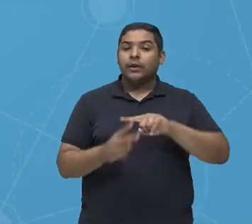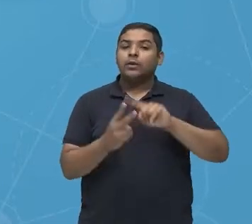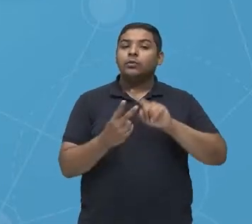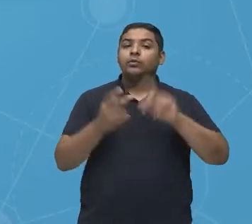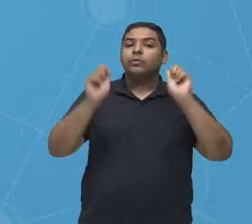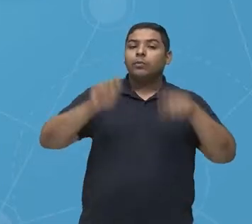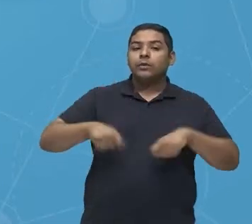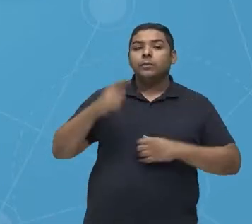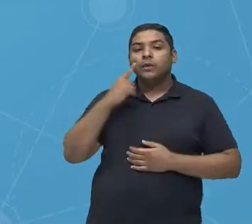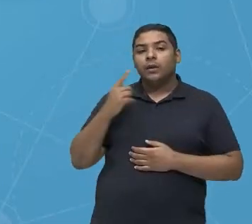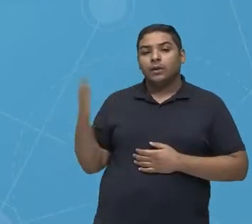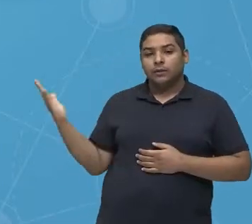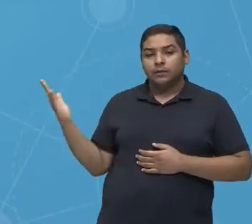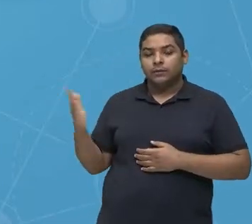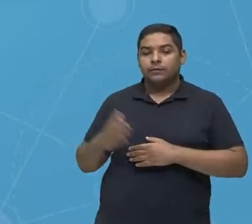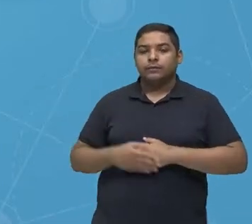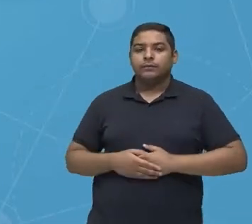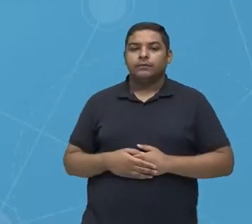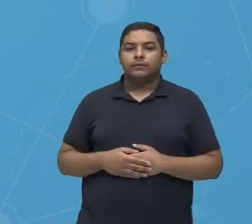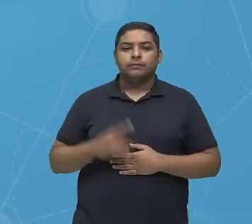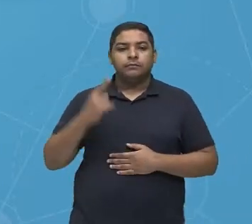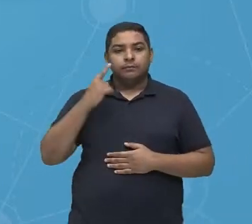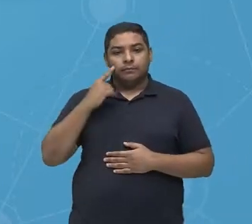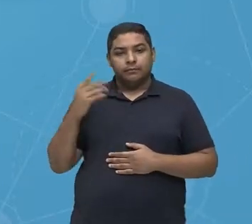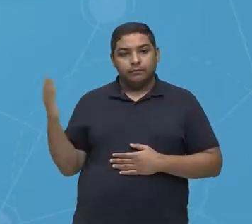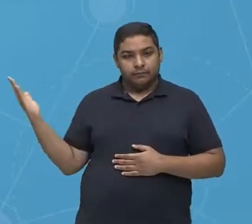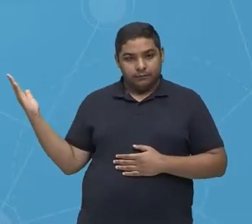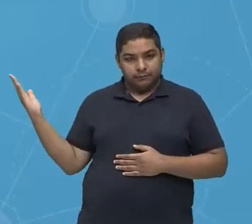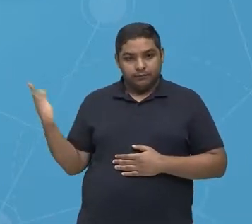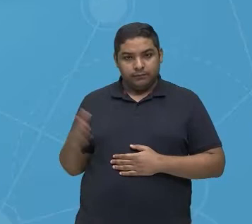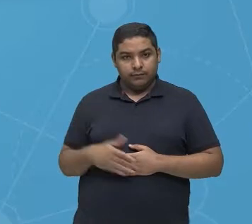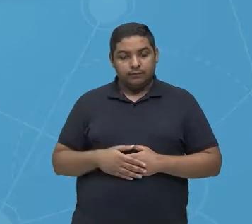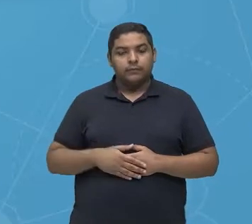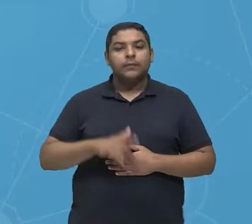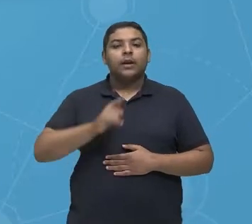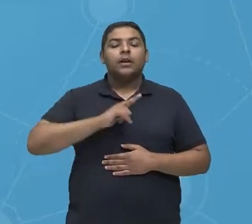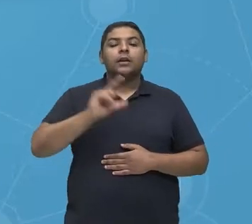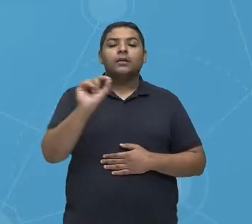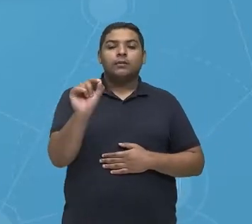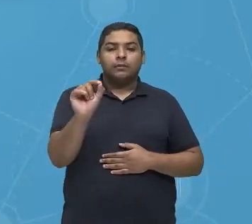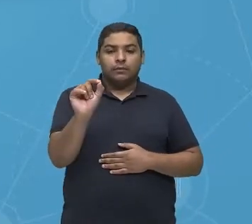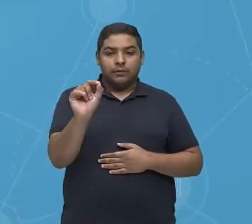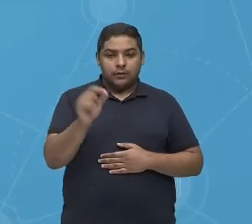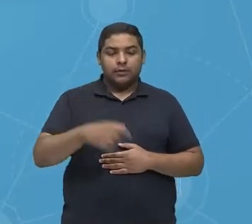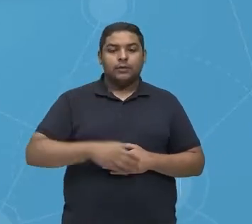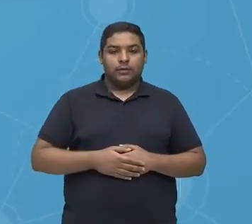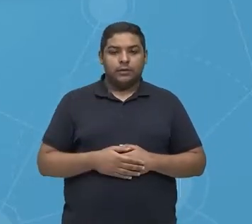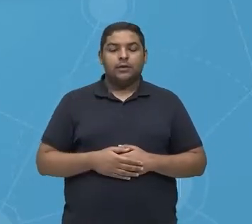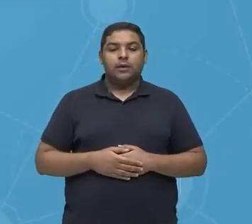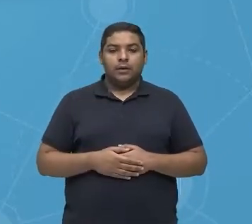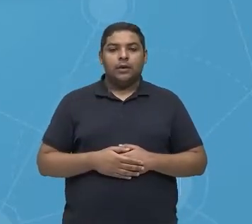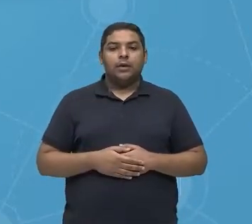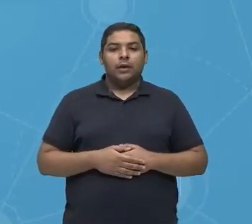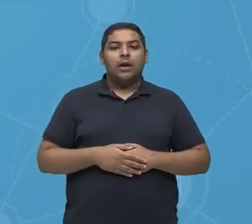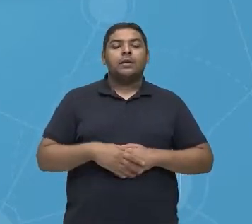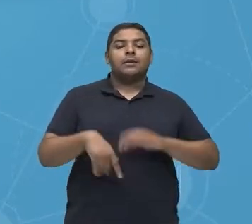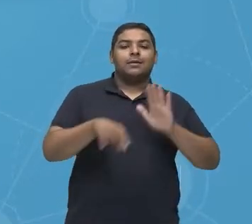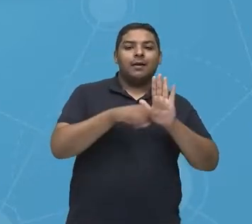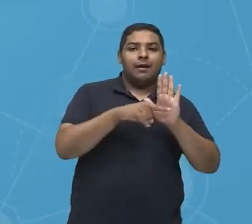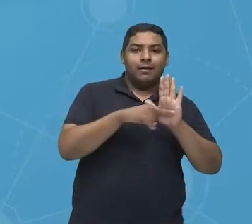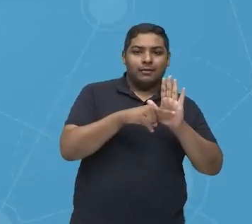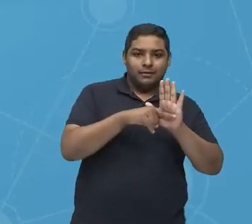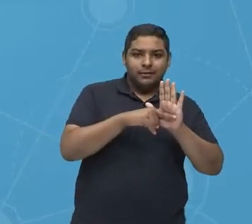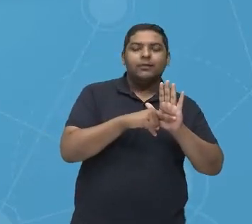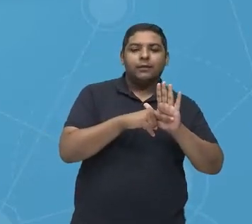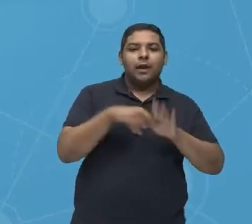só, was not or wasn't, repare que eu tenho de fato a presença da partícula de negação, ou do advérbio de negação not, ou